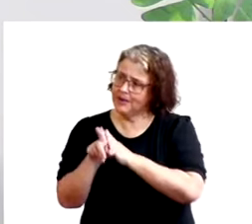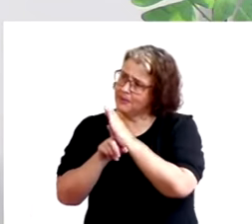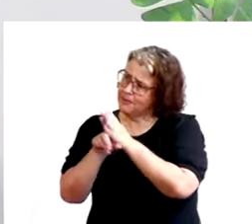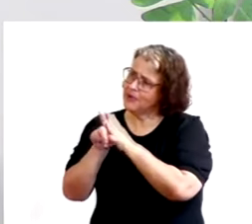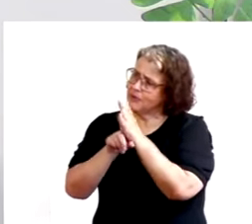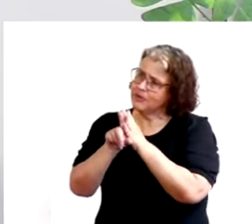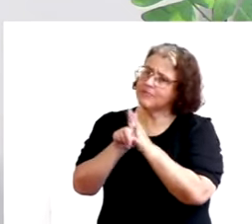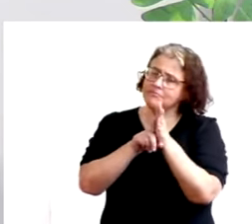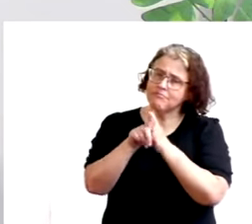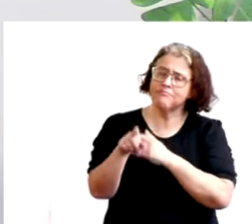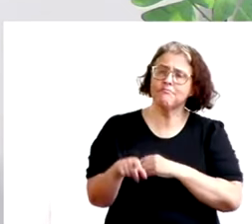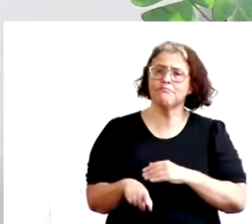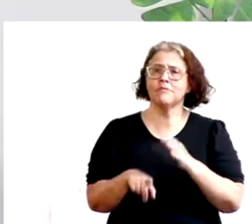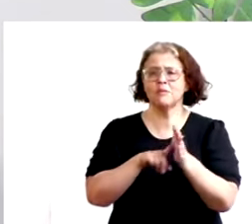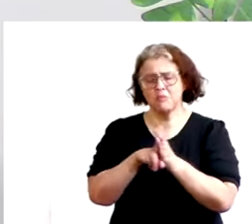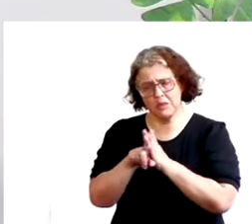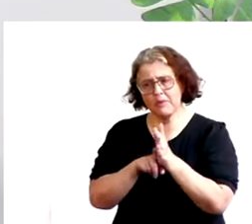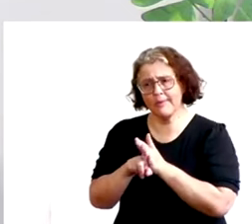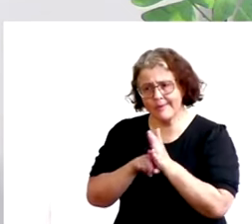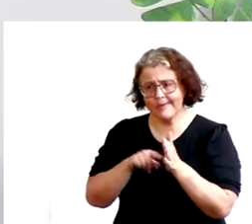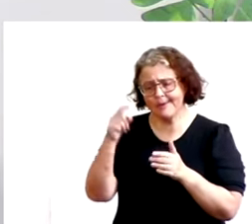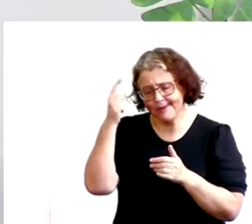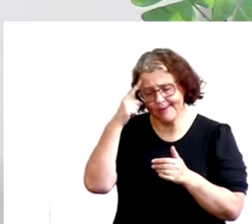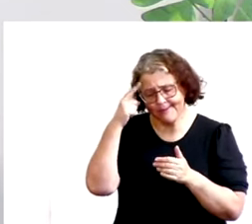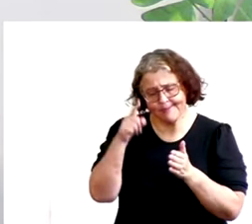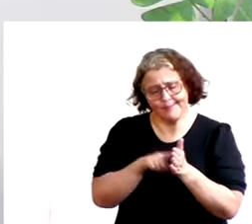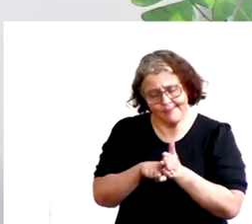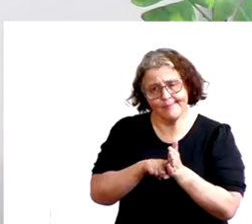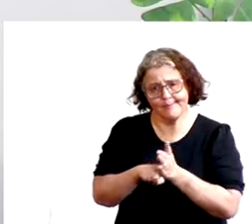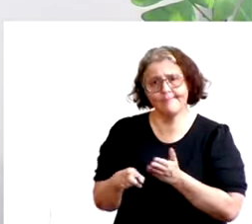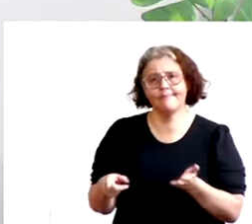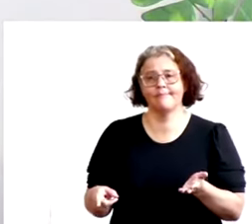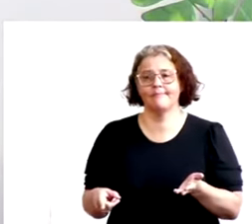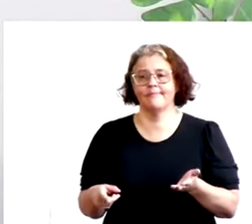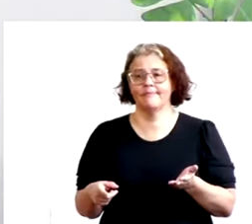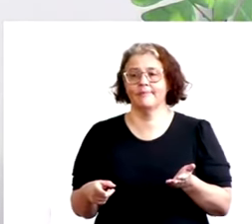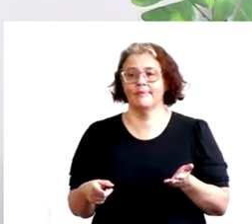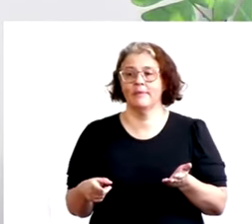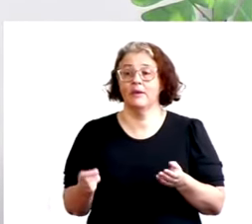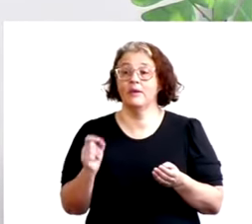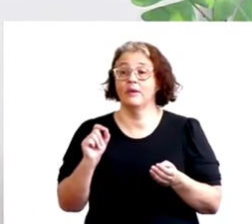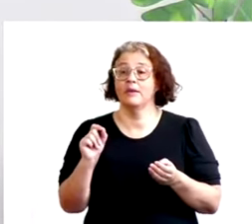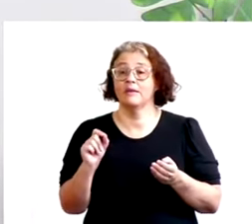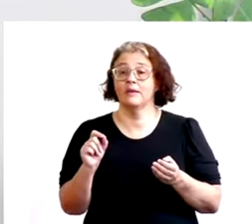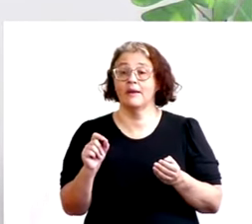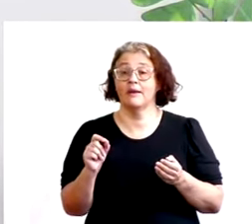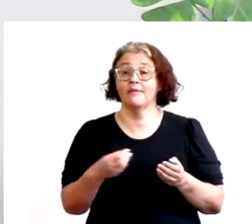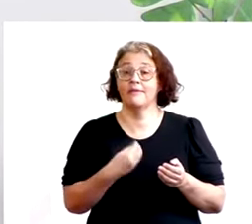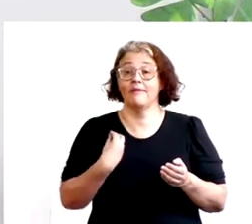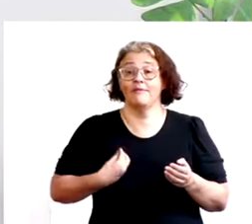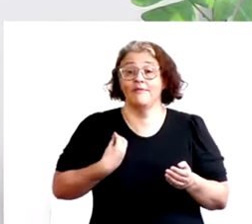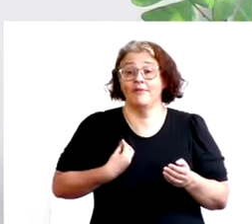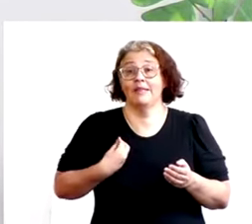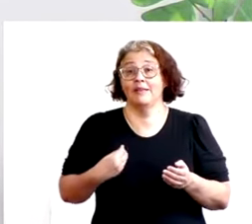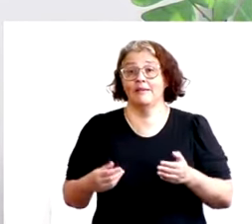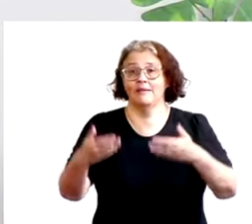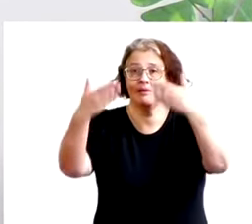ele faz perguntas questionamentos diante das situações da realidade